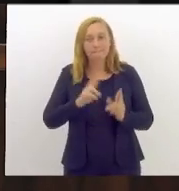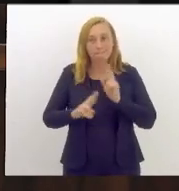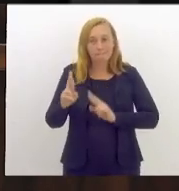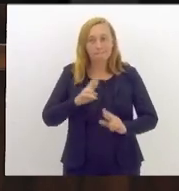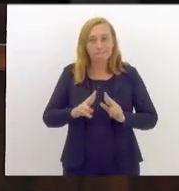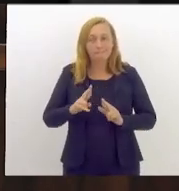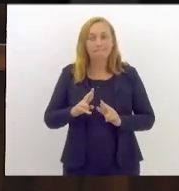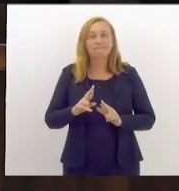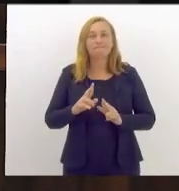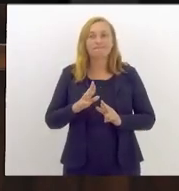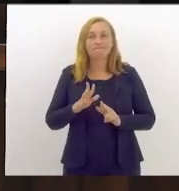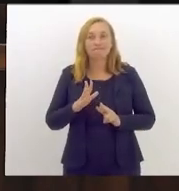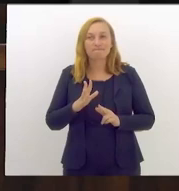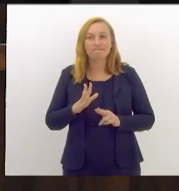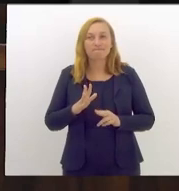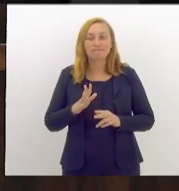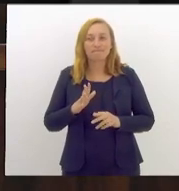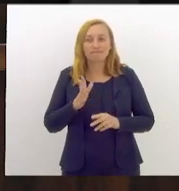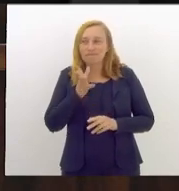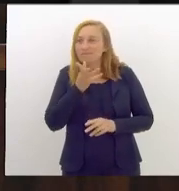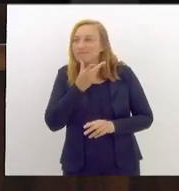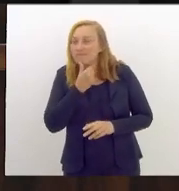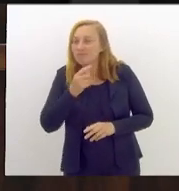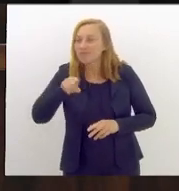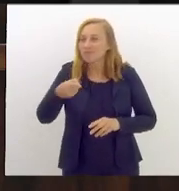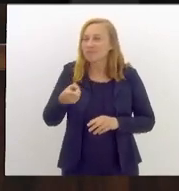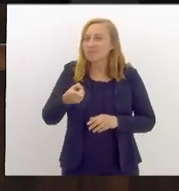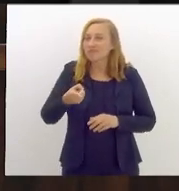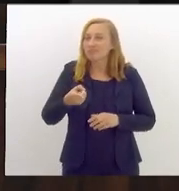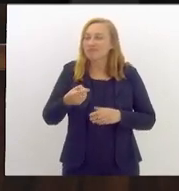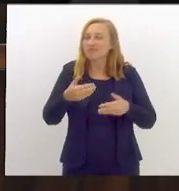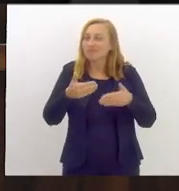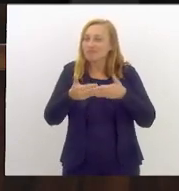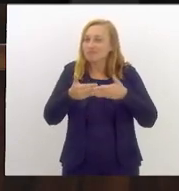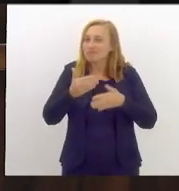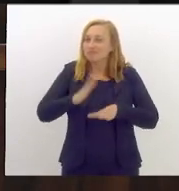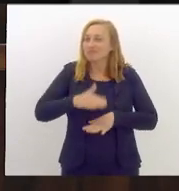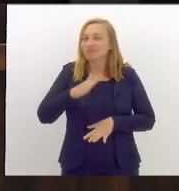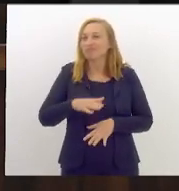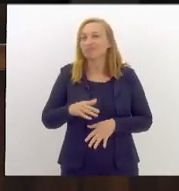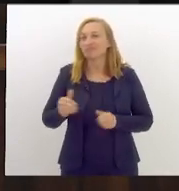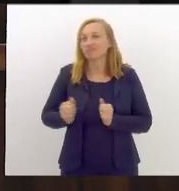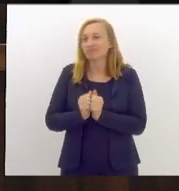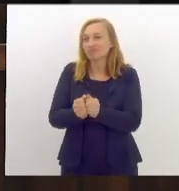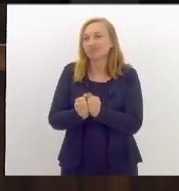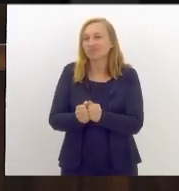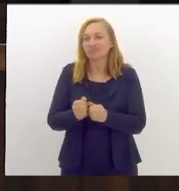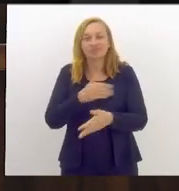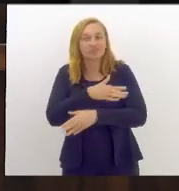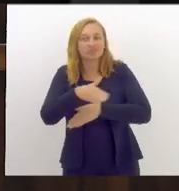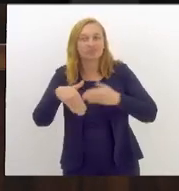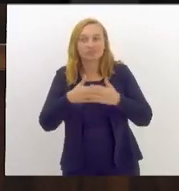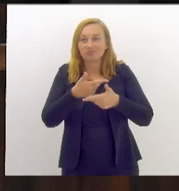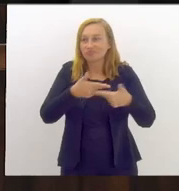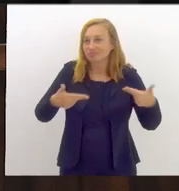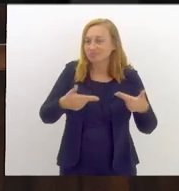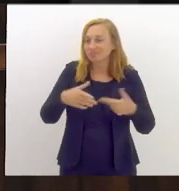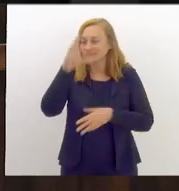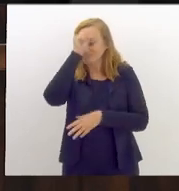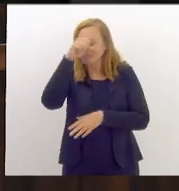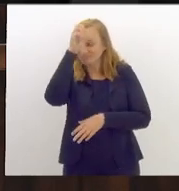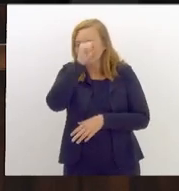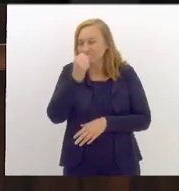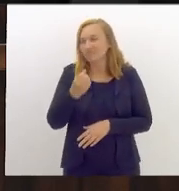que dura depois disso Ficamos muito muito muito próximo andei com você Norte a Noroeste Foi um aprendizado